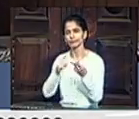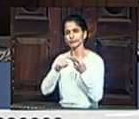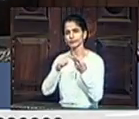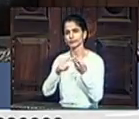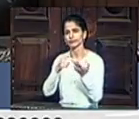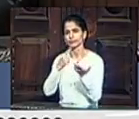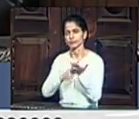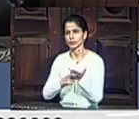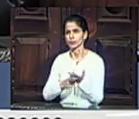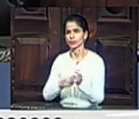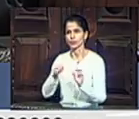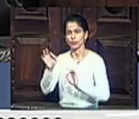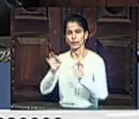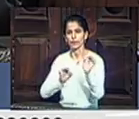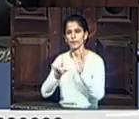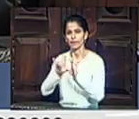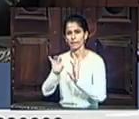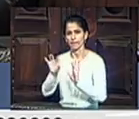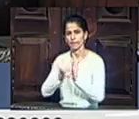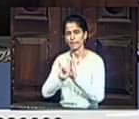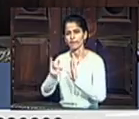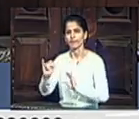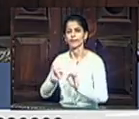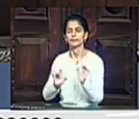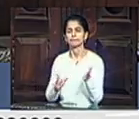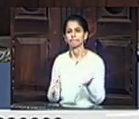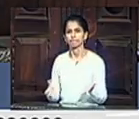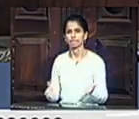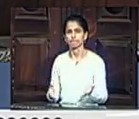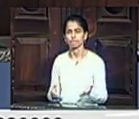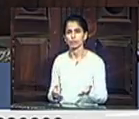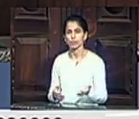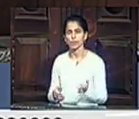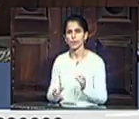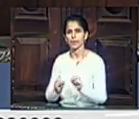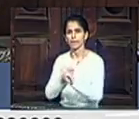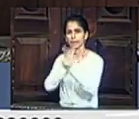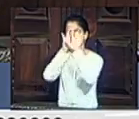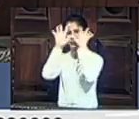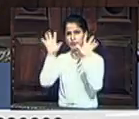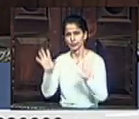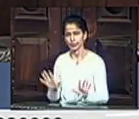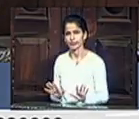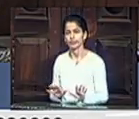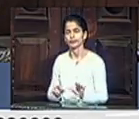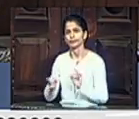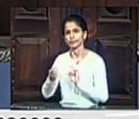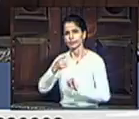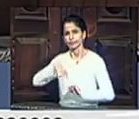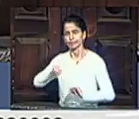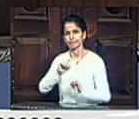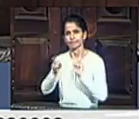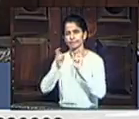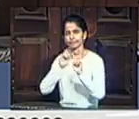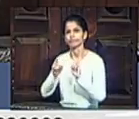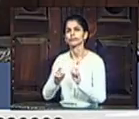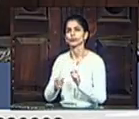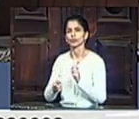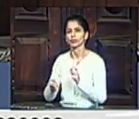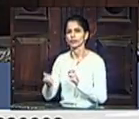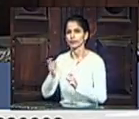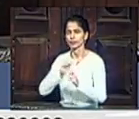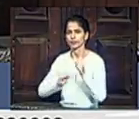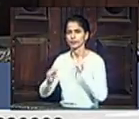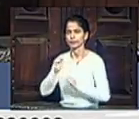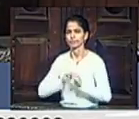ponto. Com os projetos de lei que estão aqui, como de forma transparente, nós discutimos um ajuste